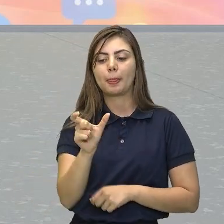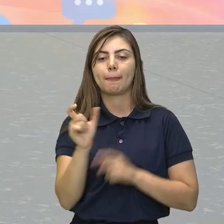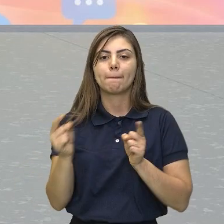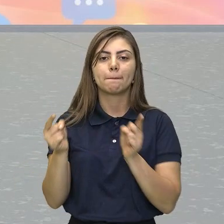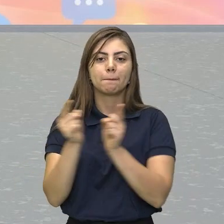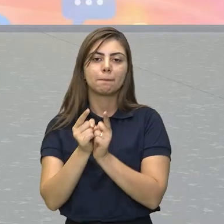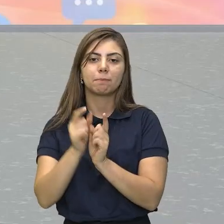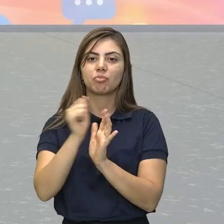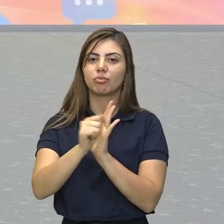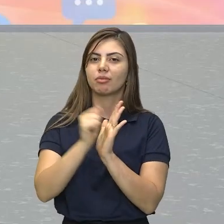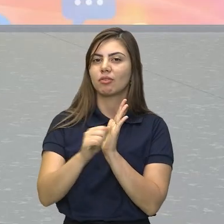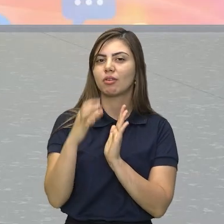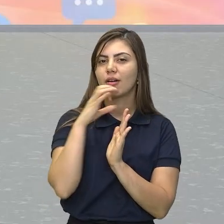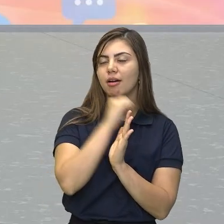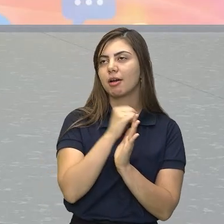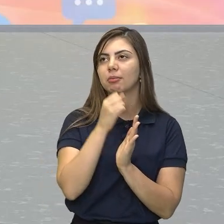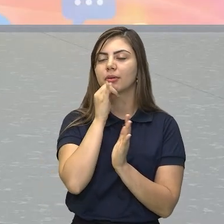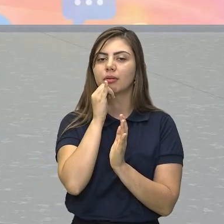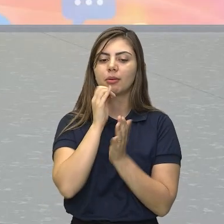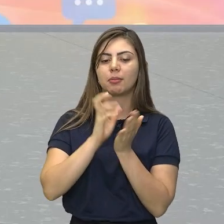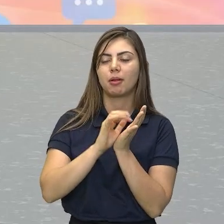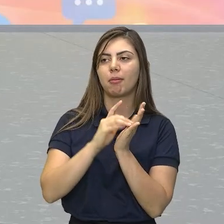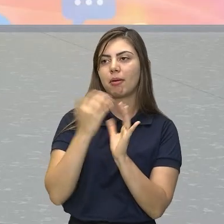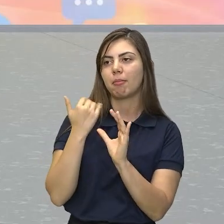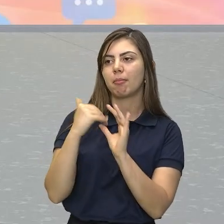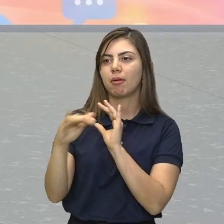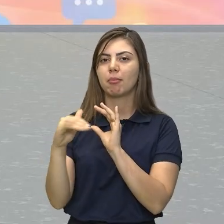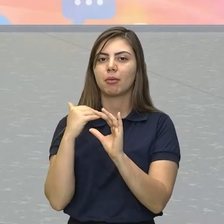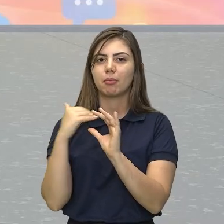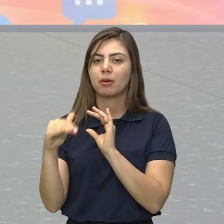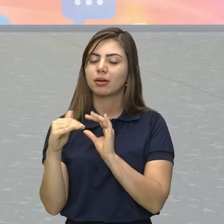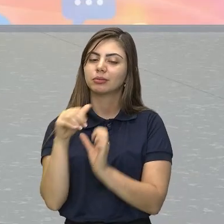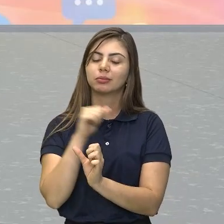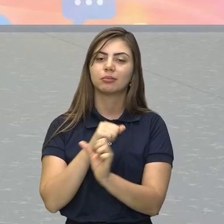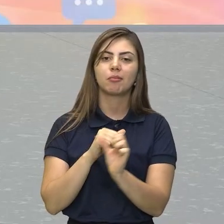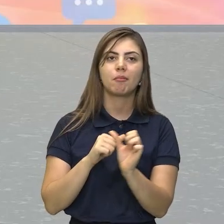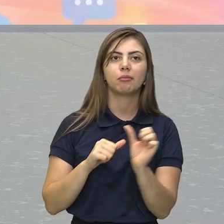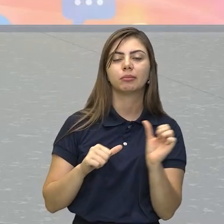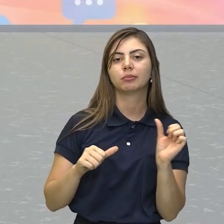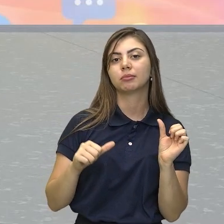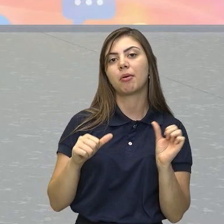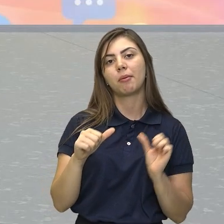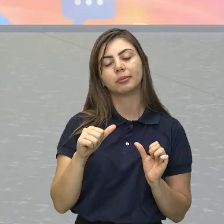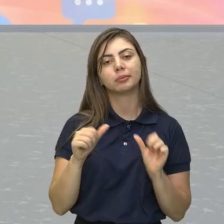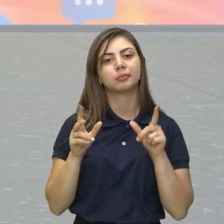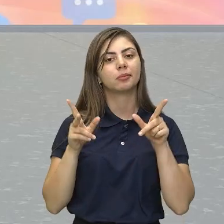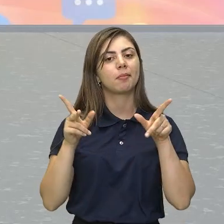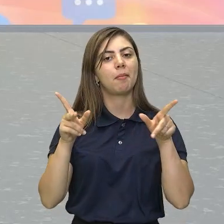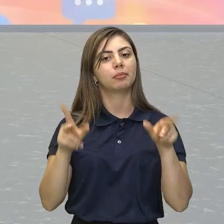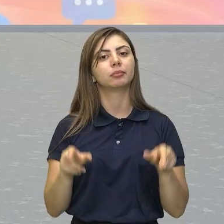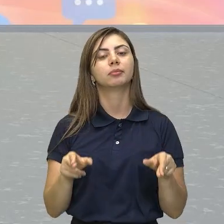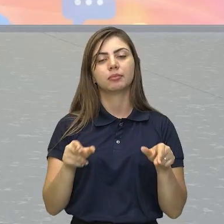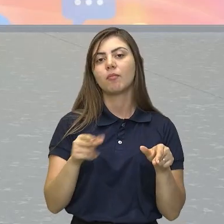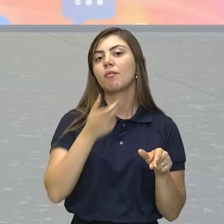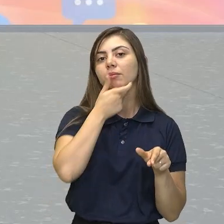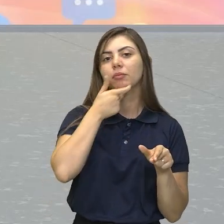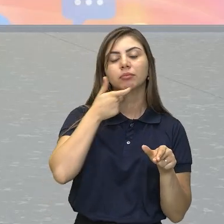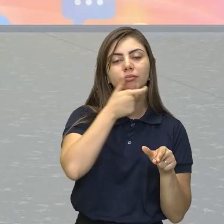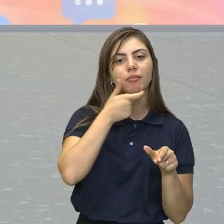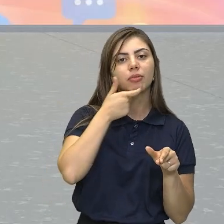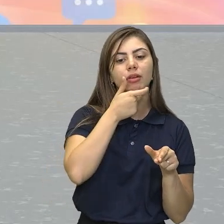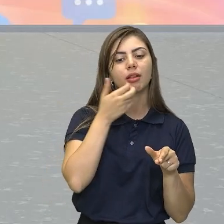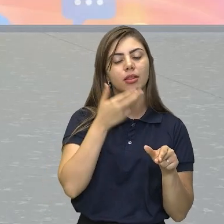escrever mais rápido nas mensagens, na internet, né, nas redes sociais. Em língua inglesa, isso